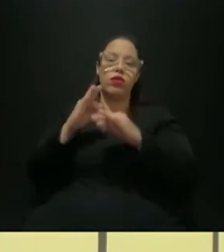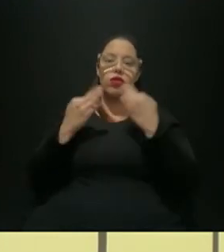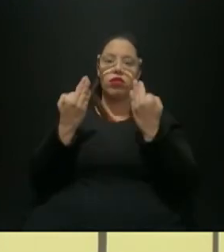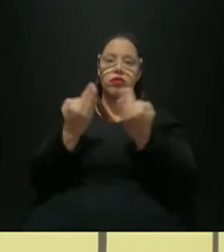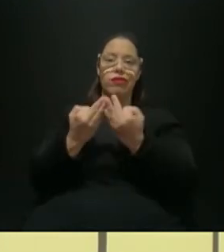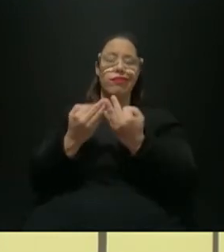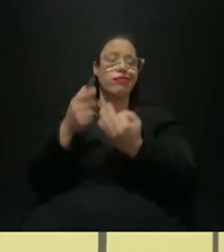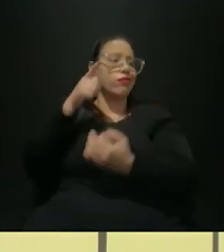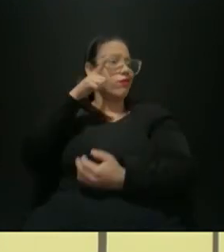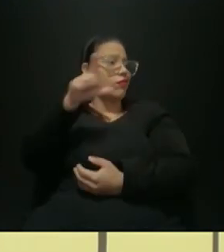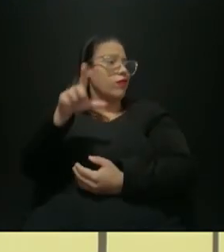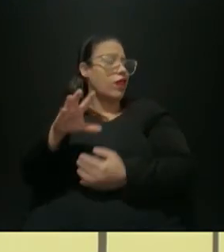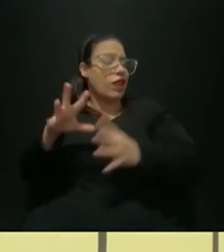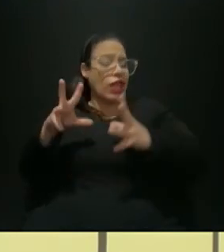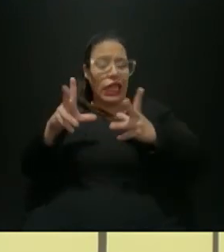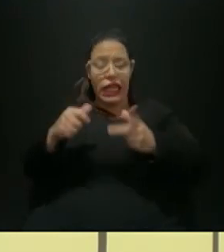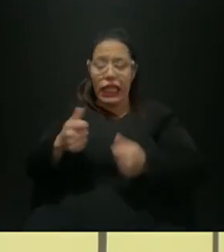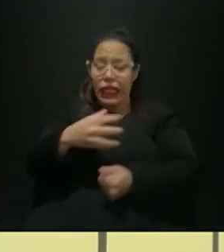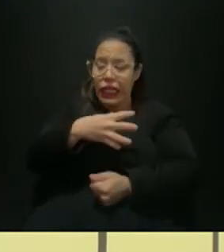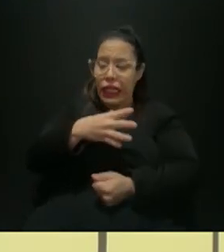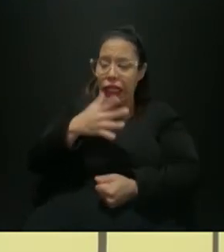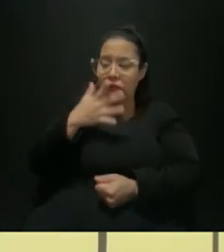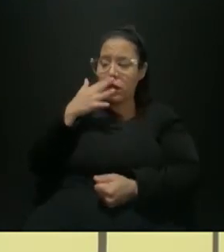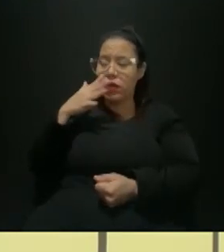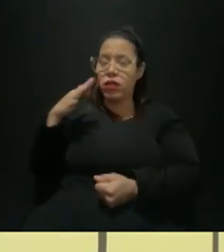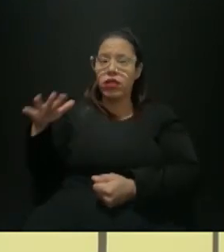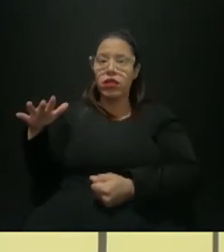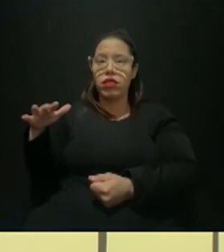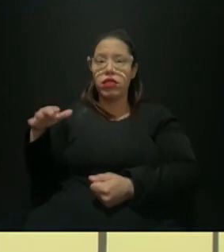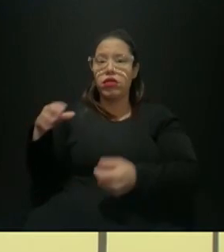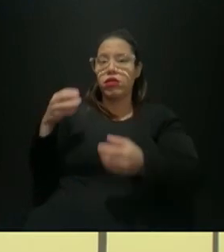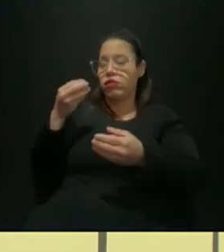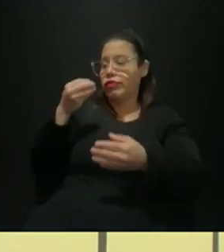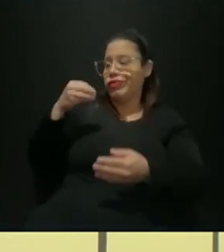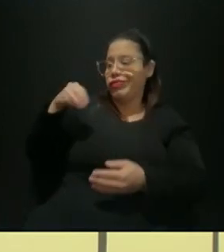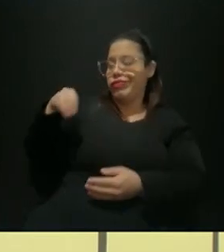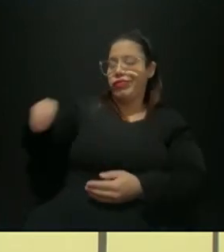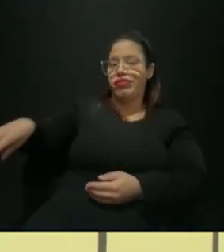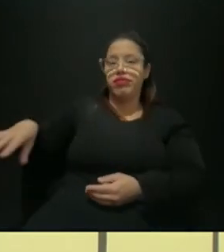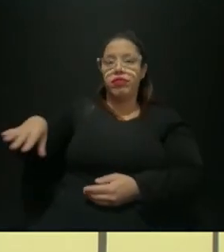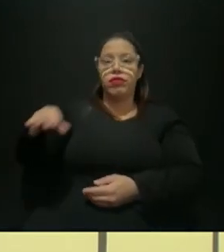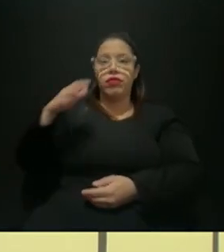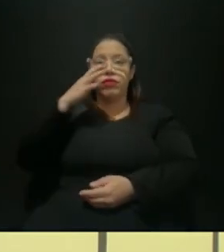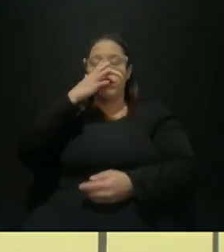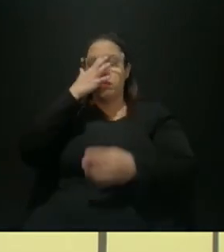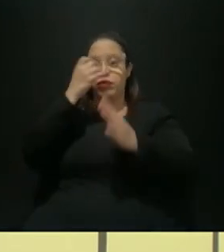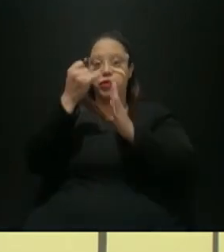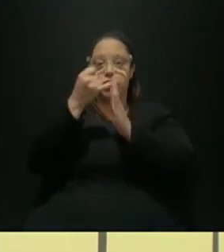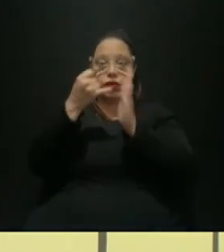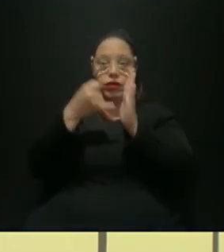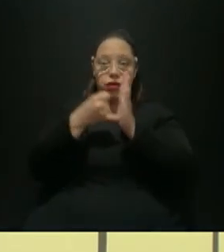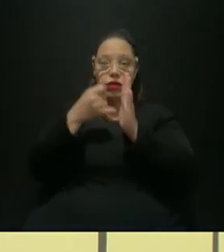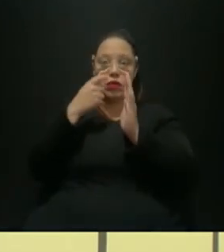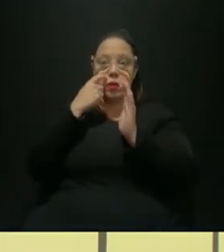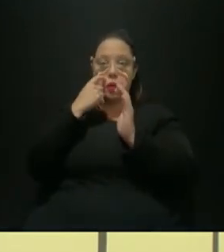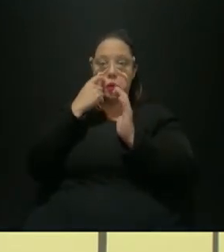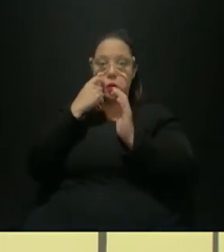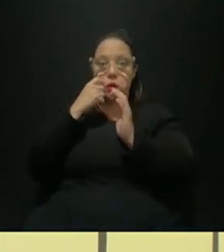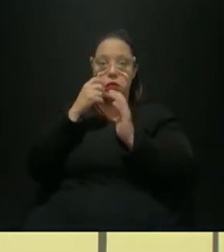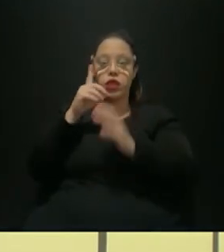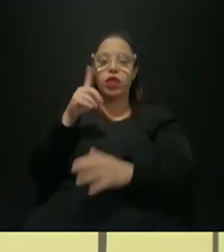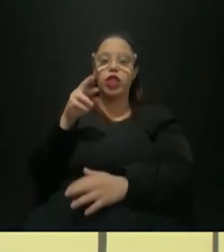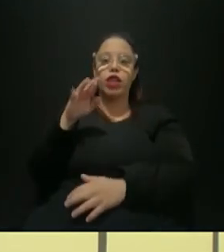tantas crianças, muitas crianças acabavam sendo deixadas nas instituições. Esse ditador, né, ele